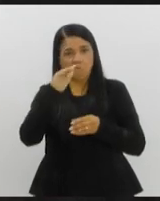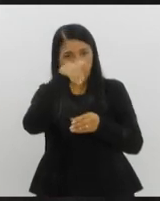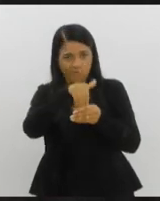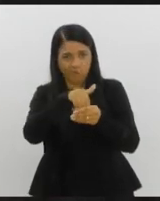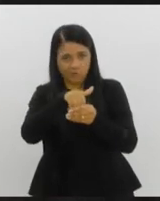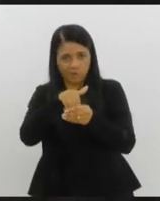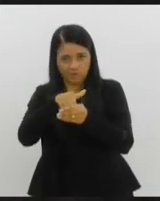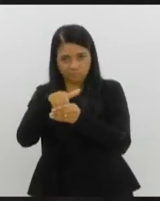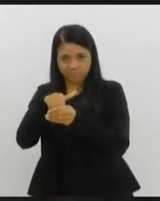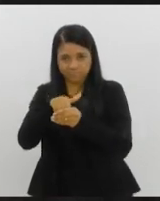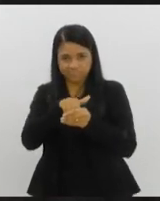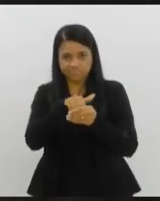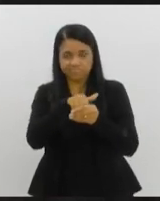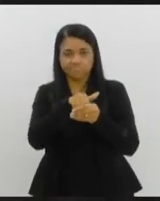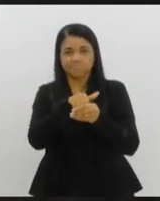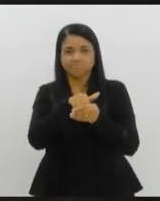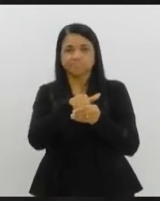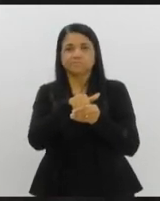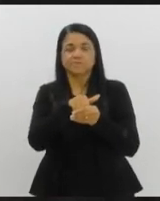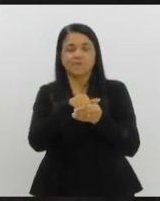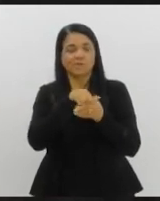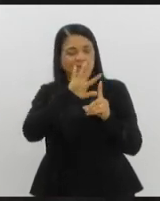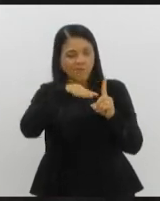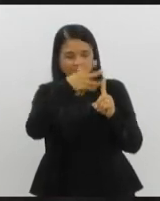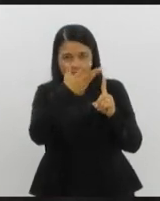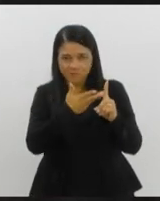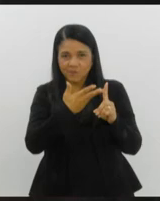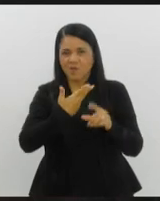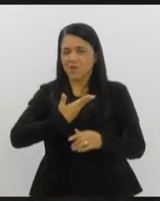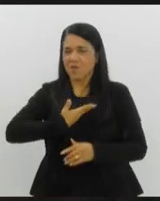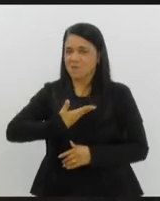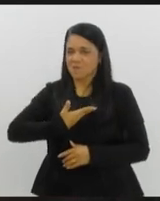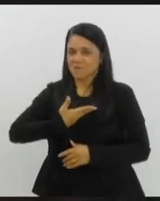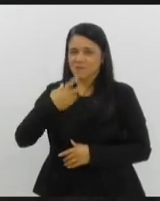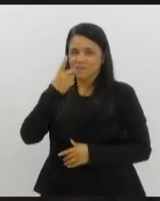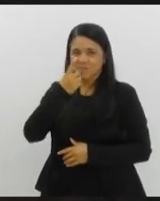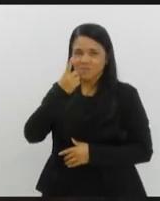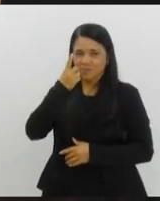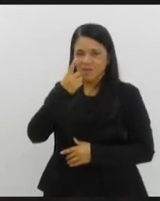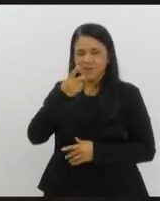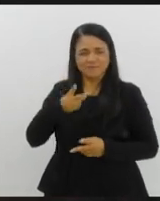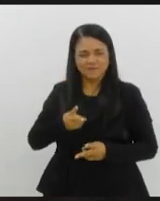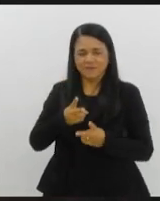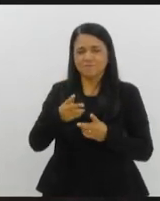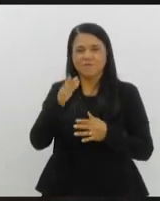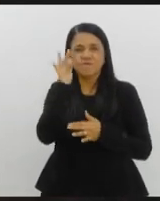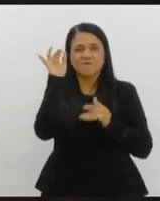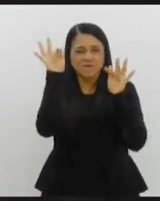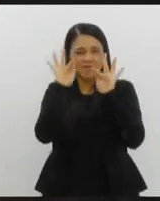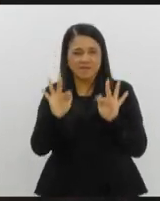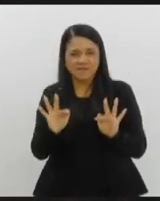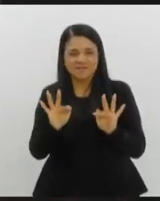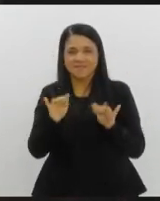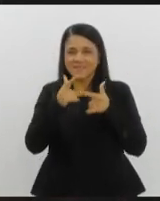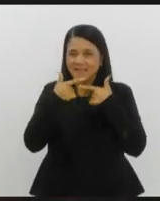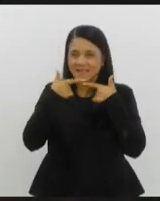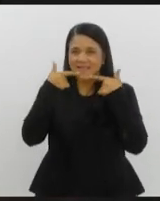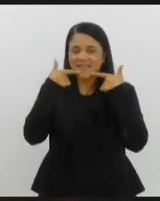votação essa justa homenagem para aquele amigo, sempre muito feliz, sorridente aqui conosco. Fica a